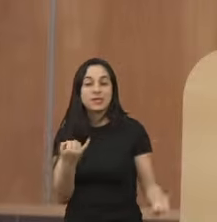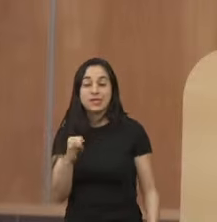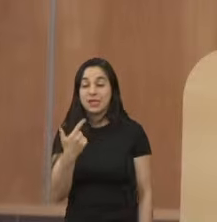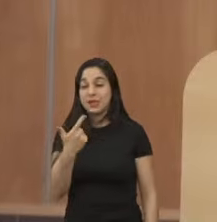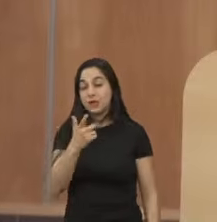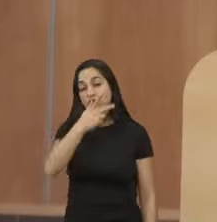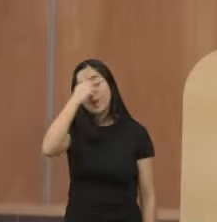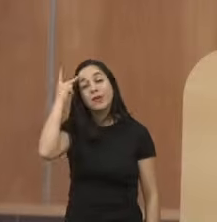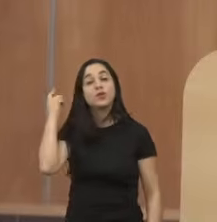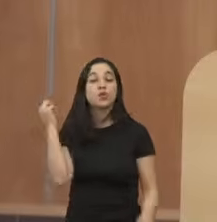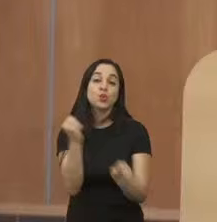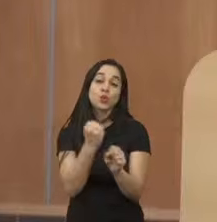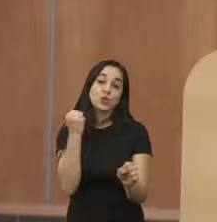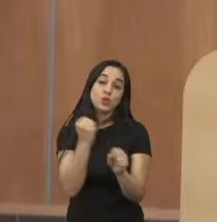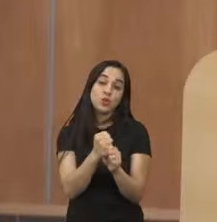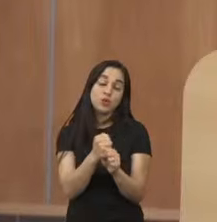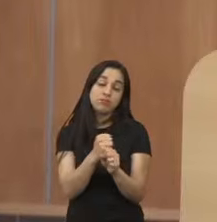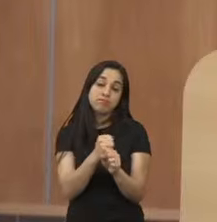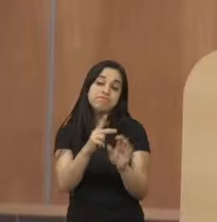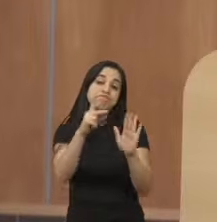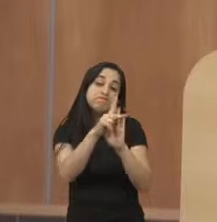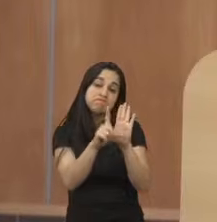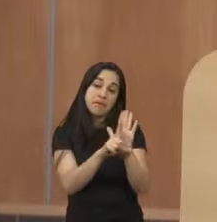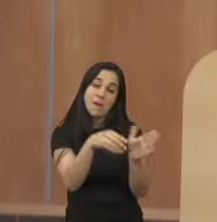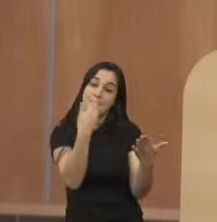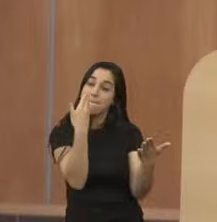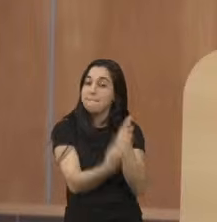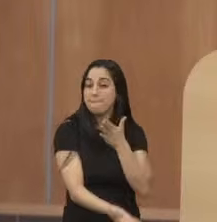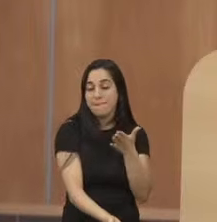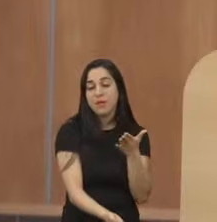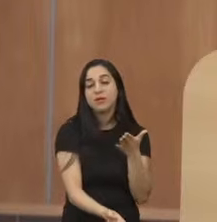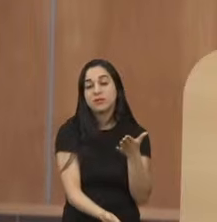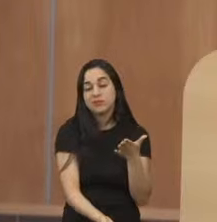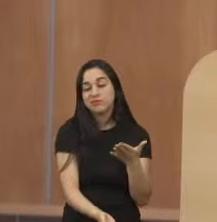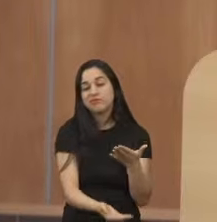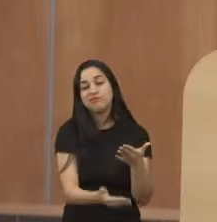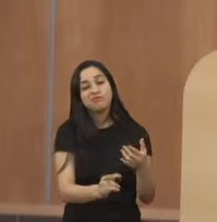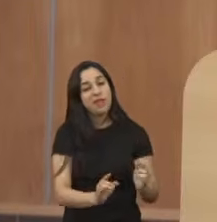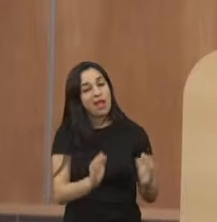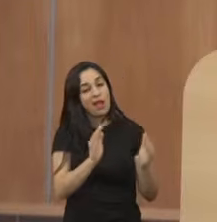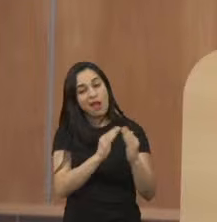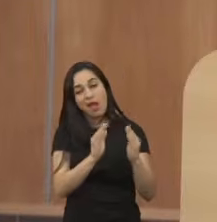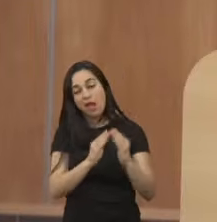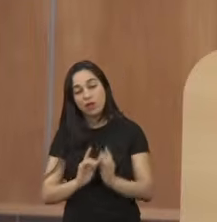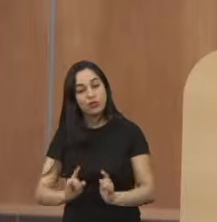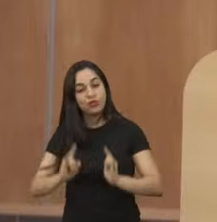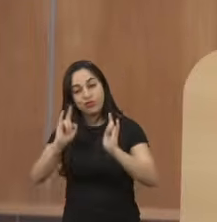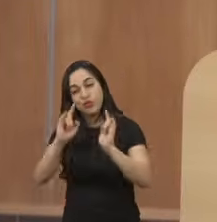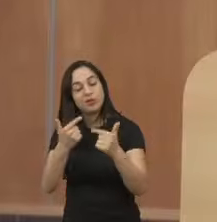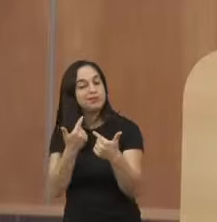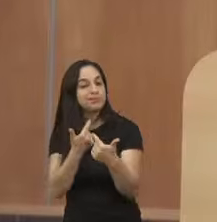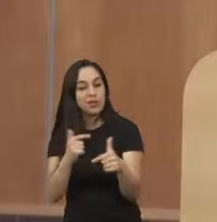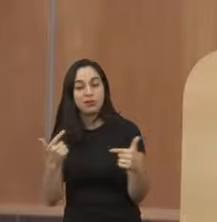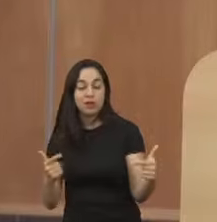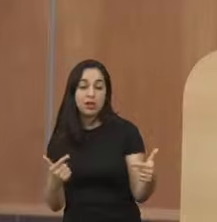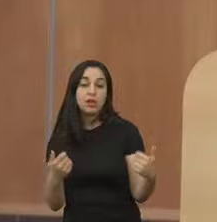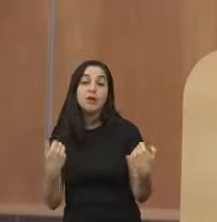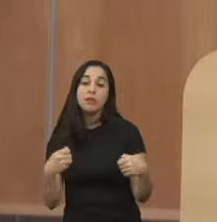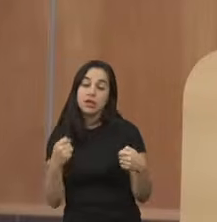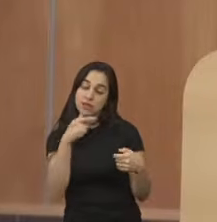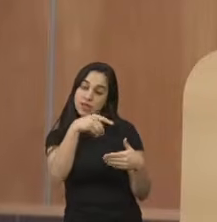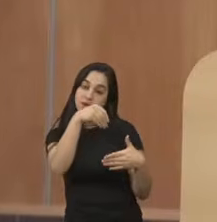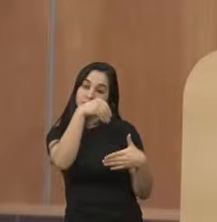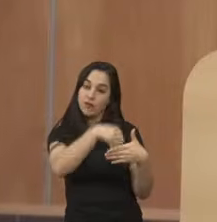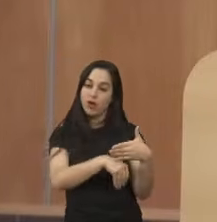construa, a gente perde o projeto, a gente perde o programa e fica sem as casas. Então a gente precisa votar isso aqui para poder de